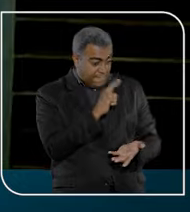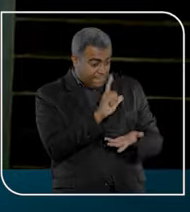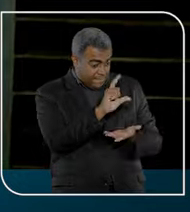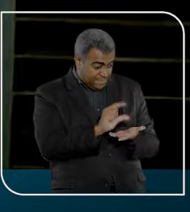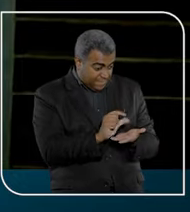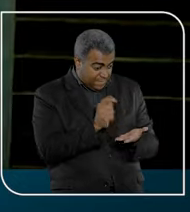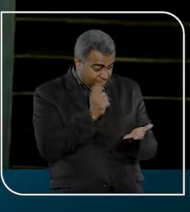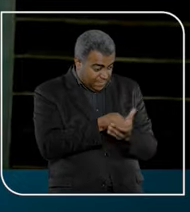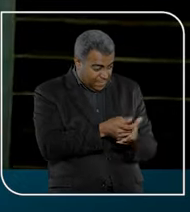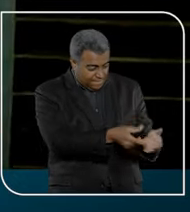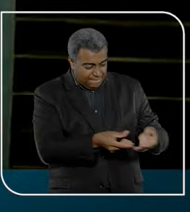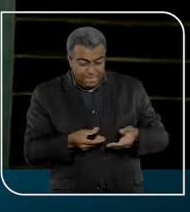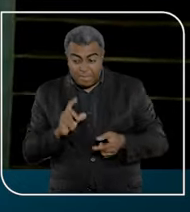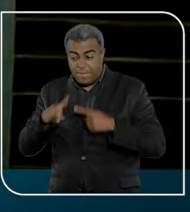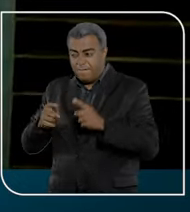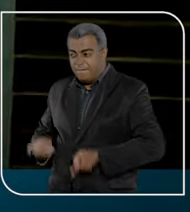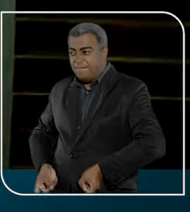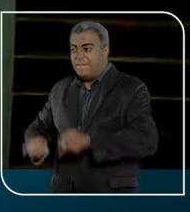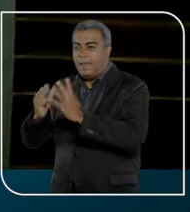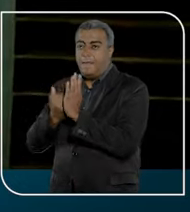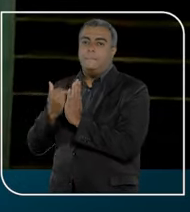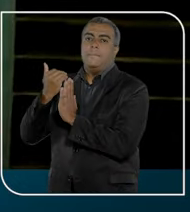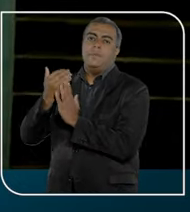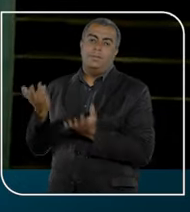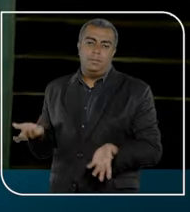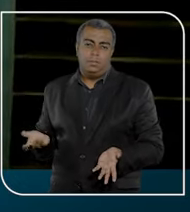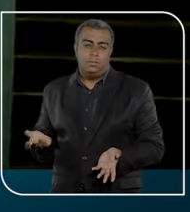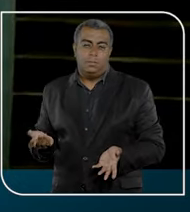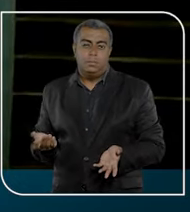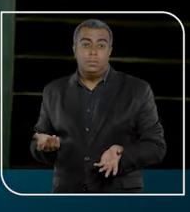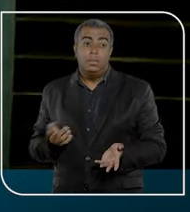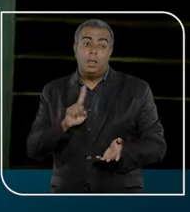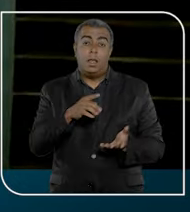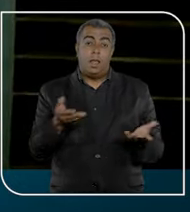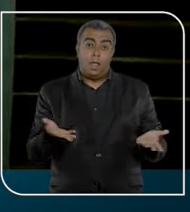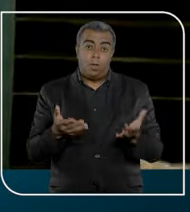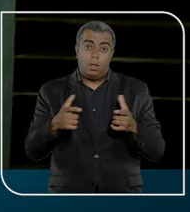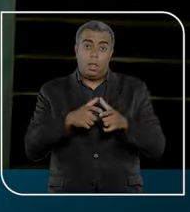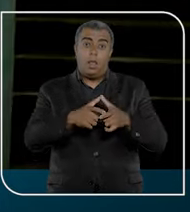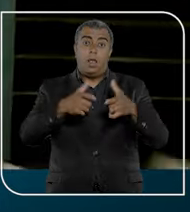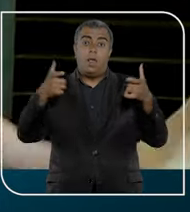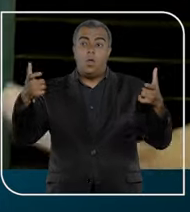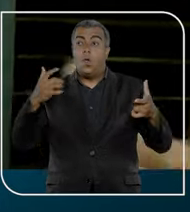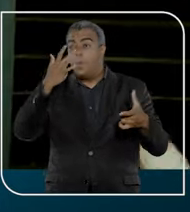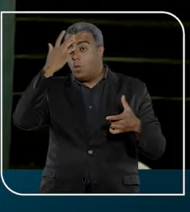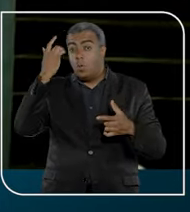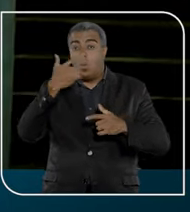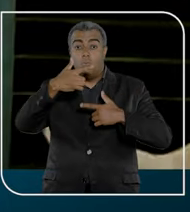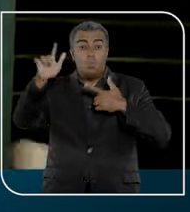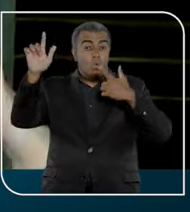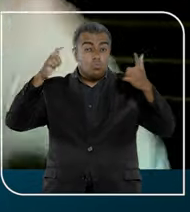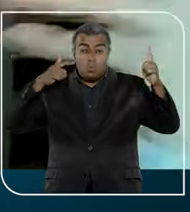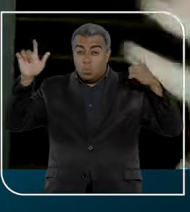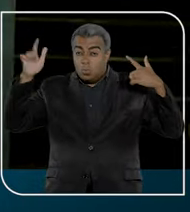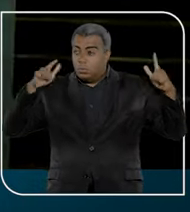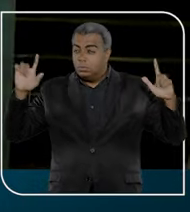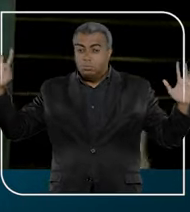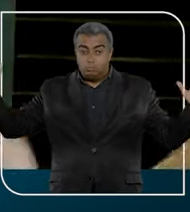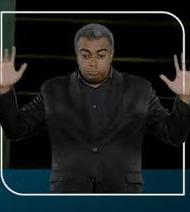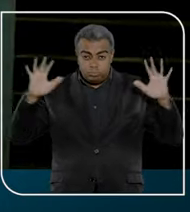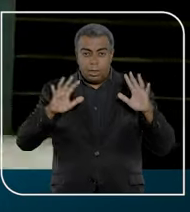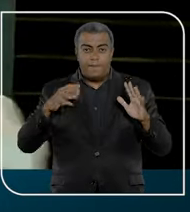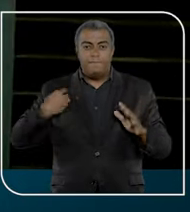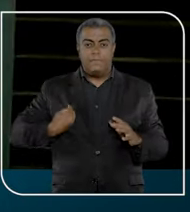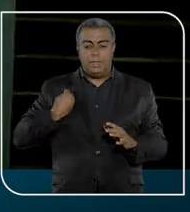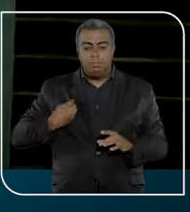depois revender no mercado. Então, com essa ampla publicidade e com essa possibilidade de outras pessoas